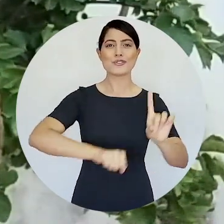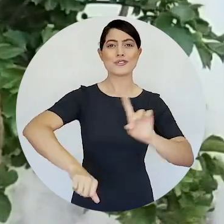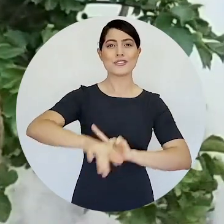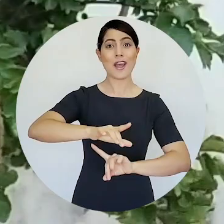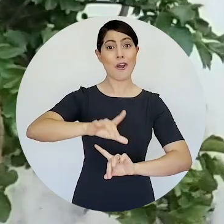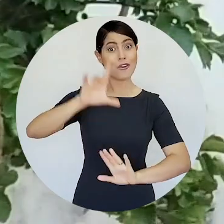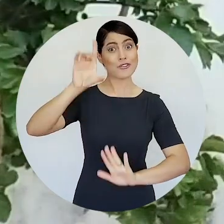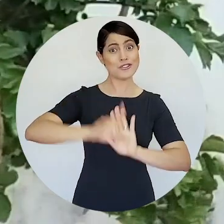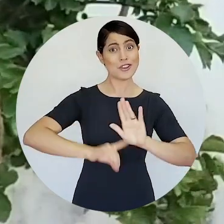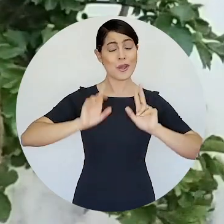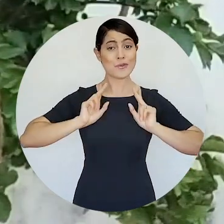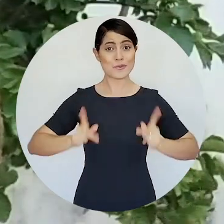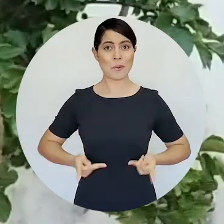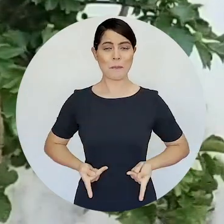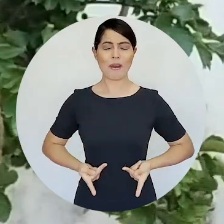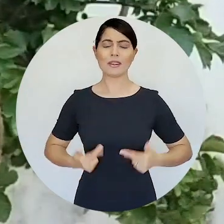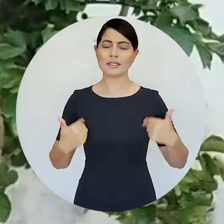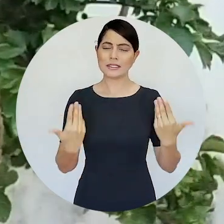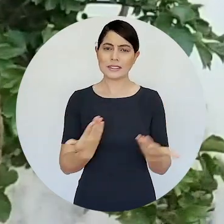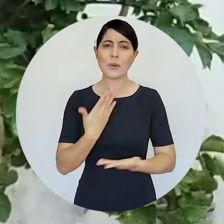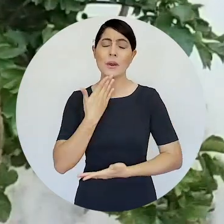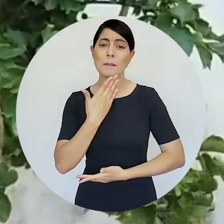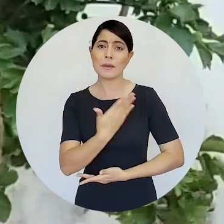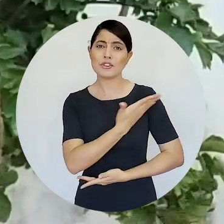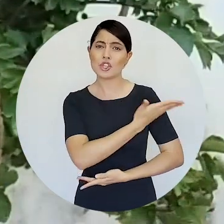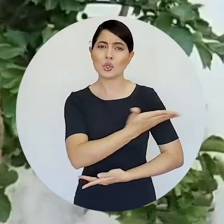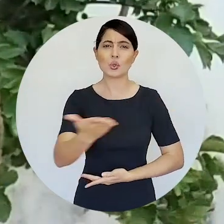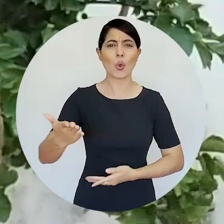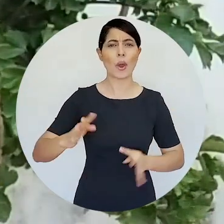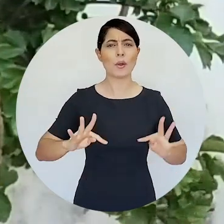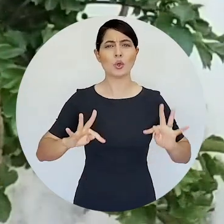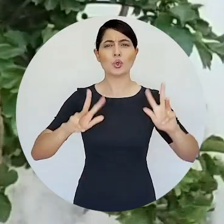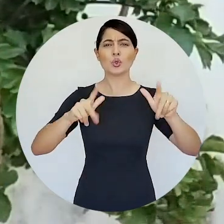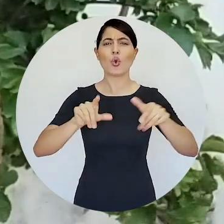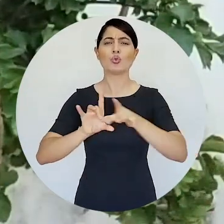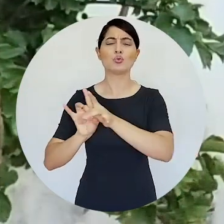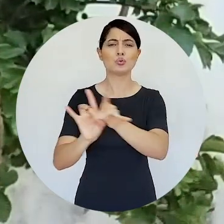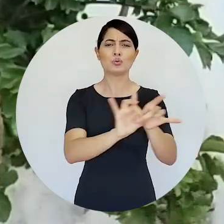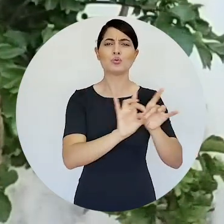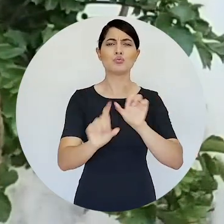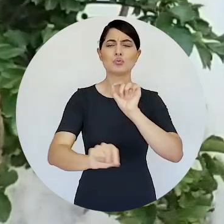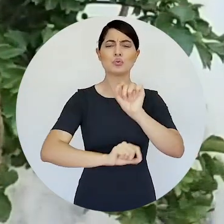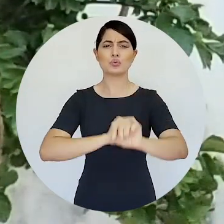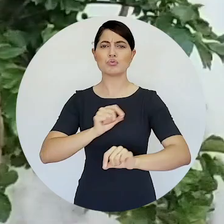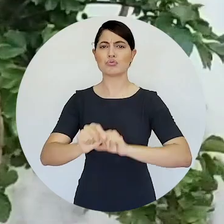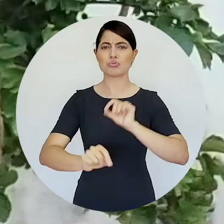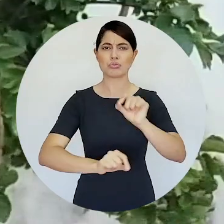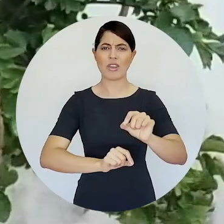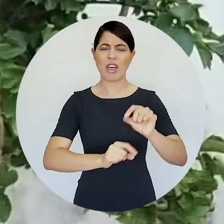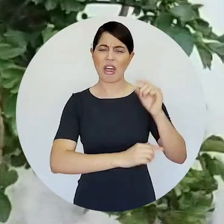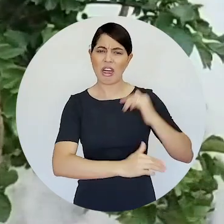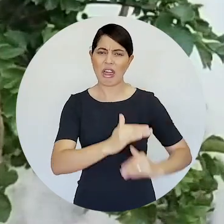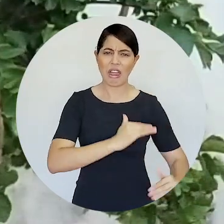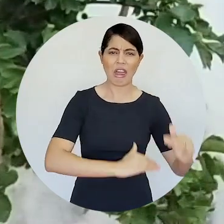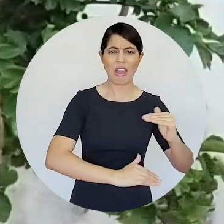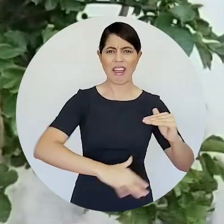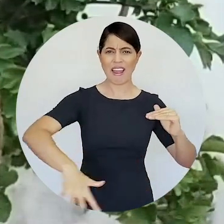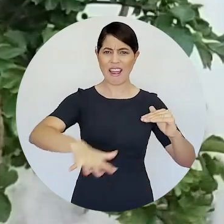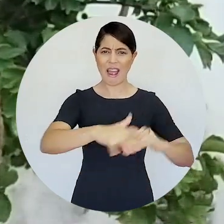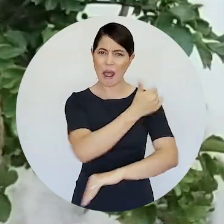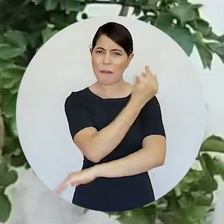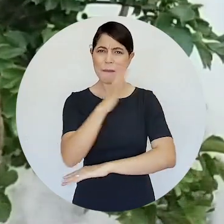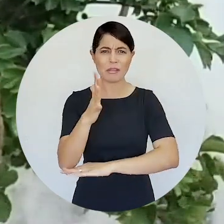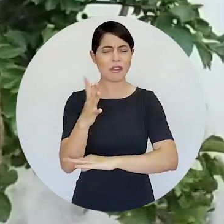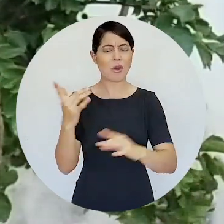justiça social, gostaria de conclamar a todos os brasileiros para que juntos possamos combater qualquer